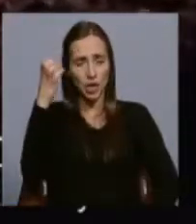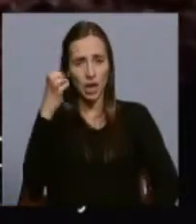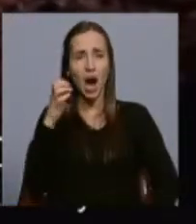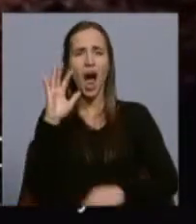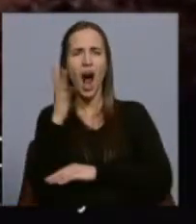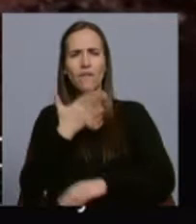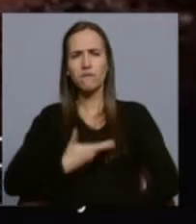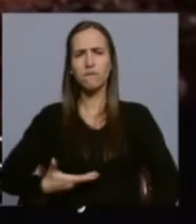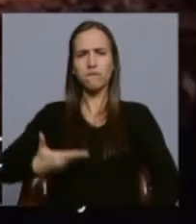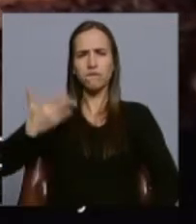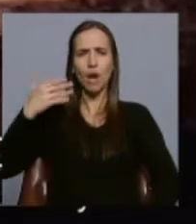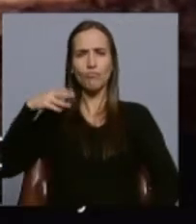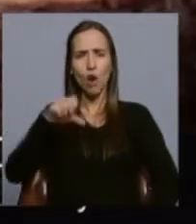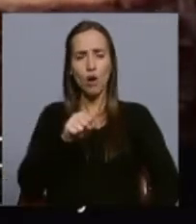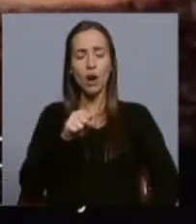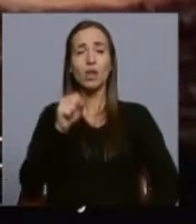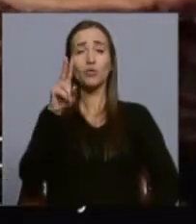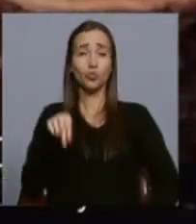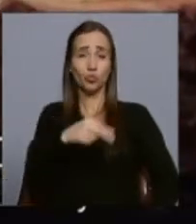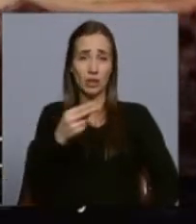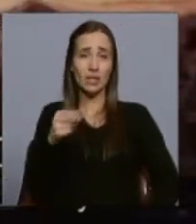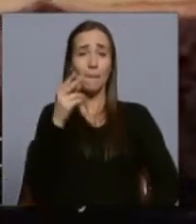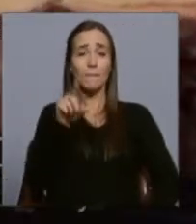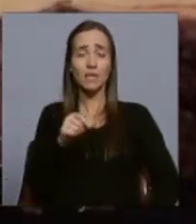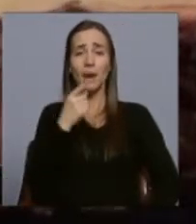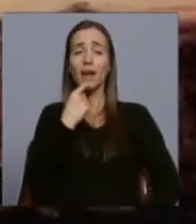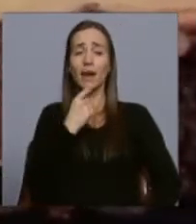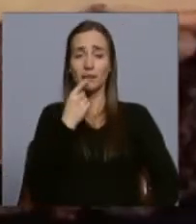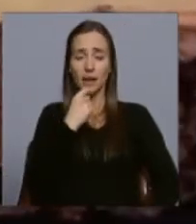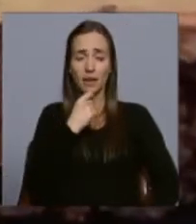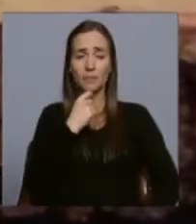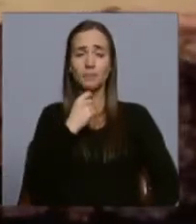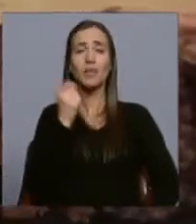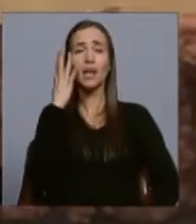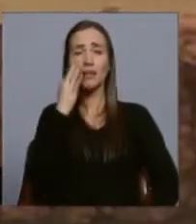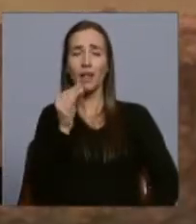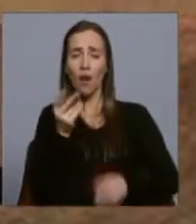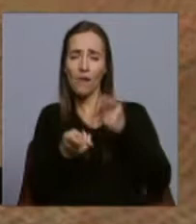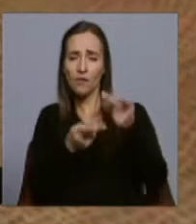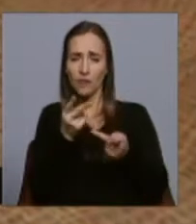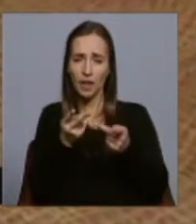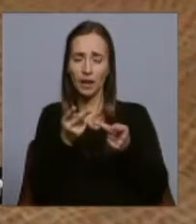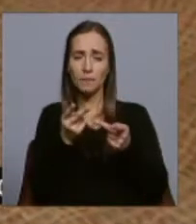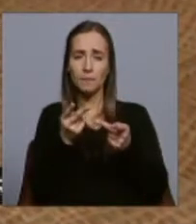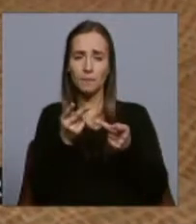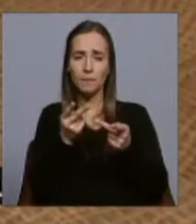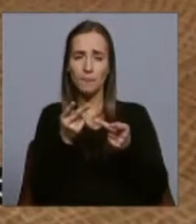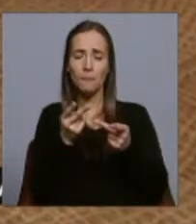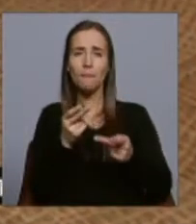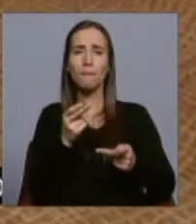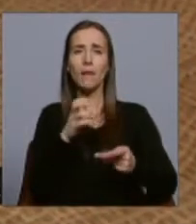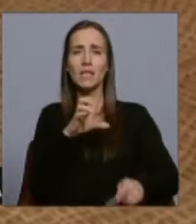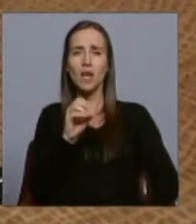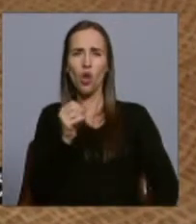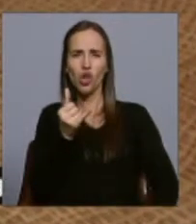antigas que encontraram na Suíça, mas também na Inglaterra, e tentaram medir as concentrações de carbono